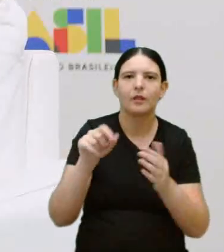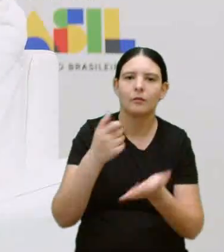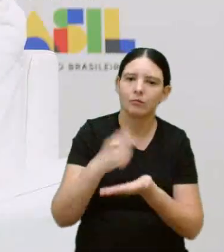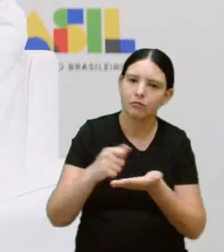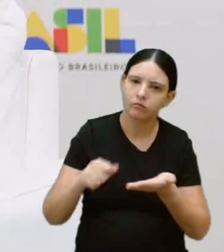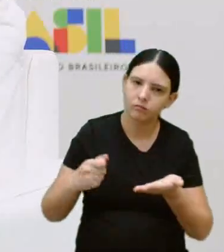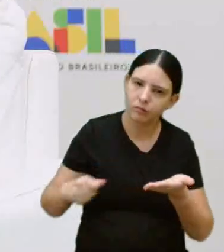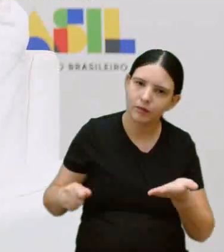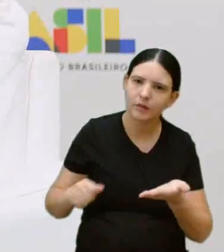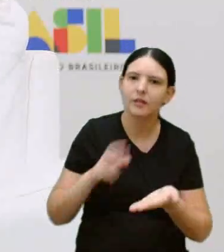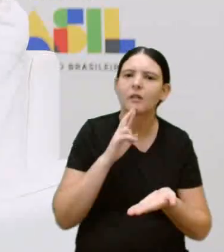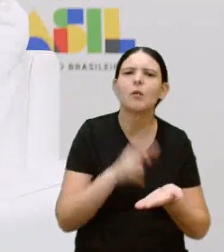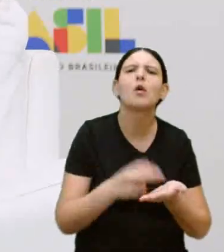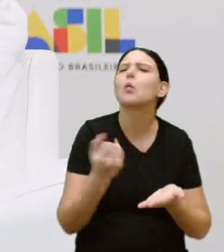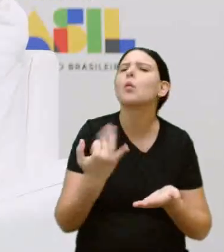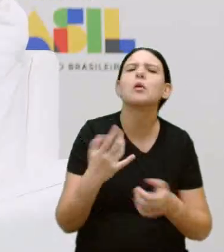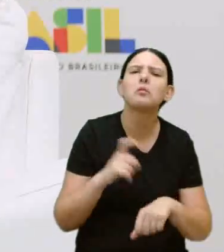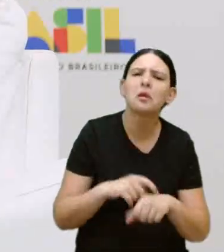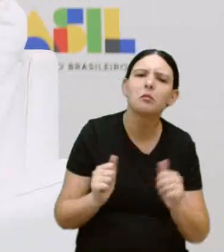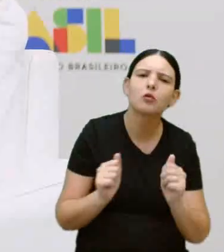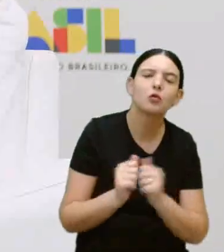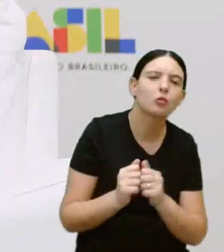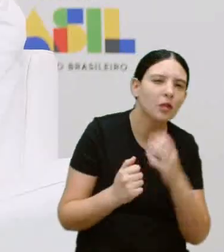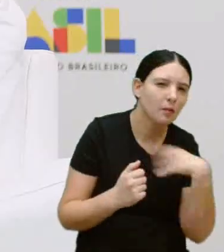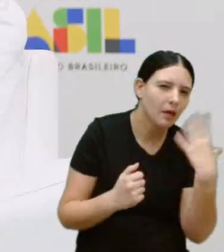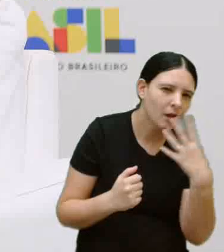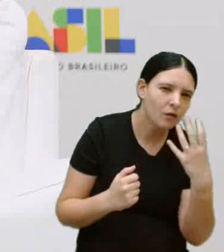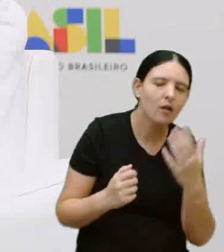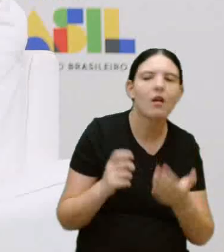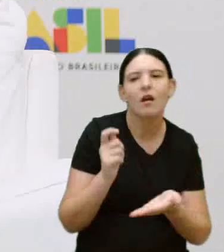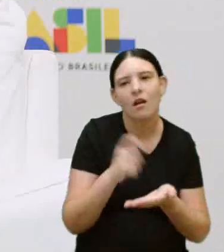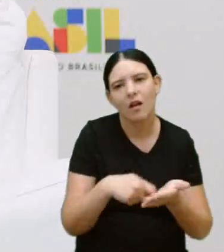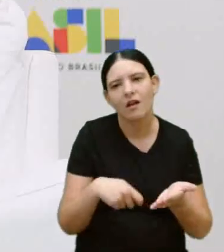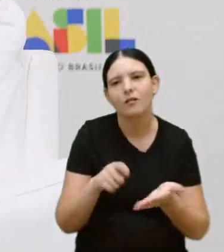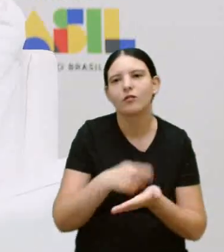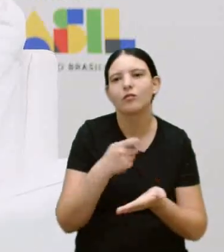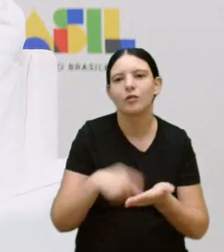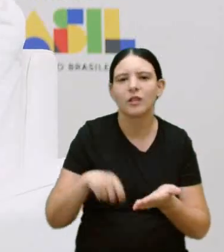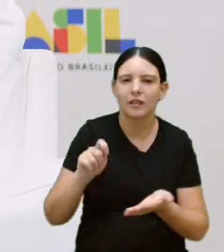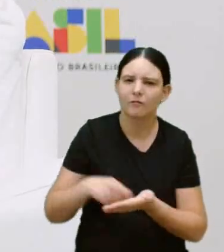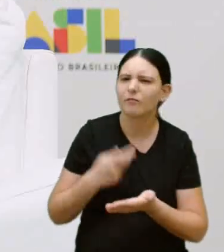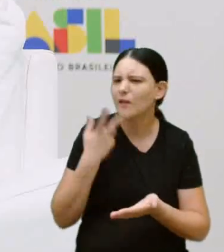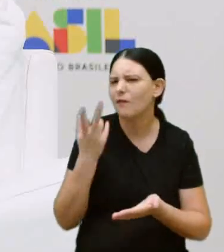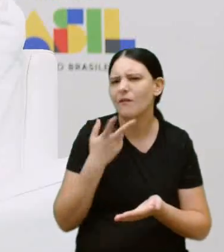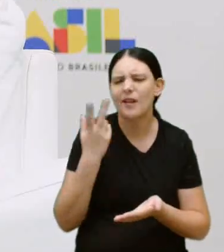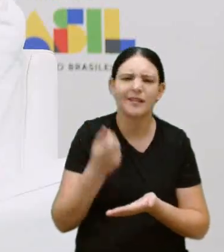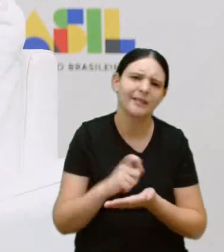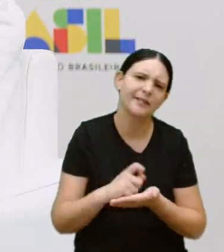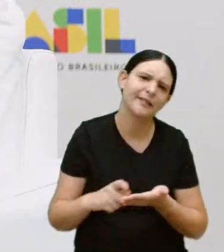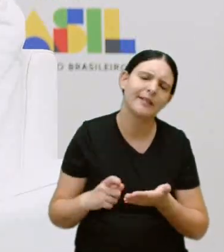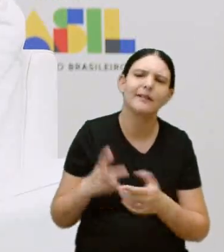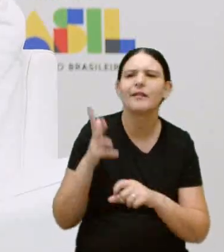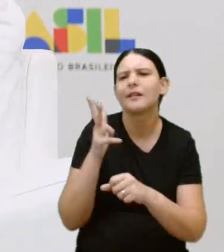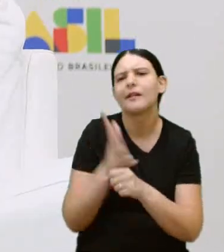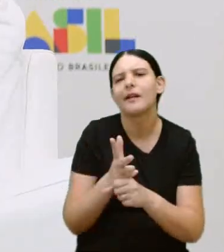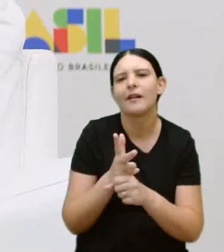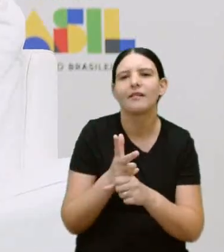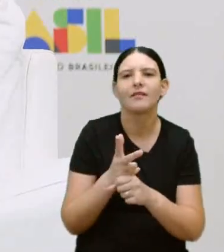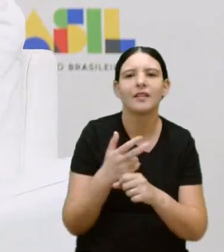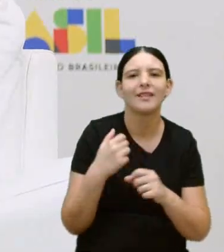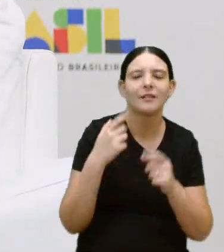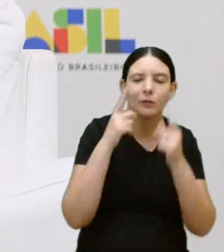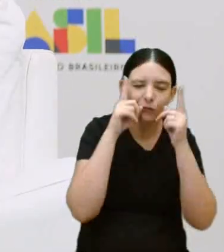junto? 6 meses, apaixonados, bota lá, apaixonado, escreve, fala, grava a pessoa para ver a reação facial